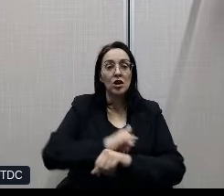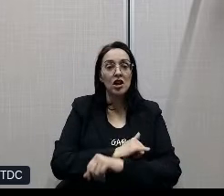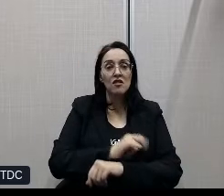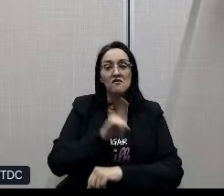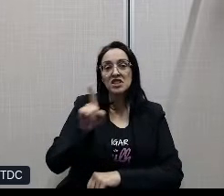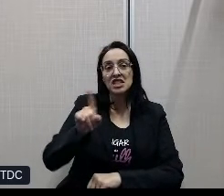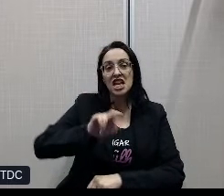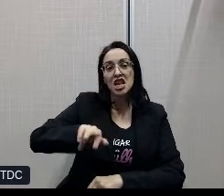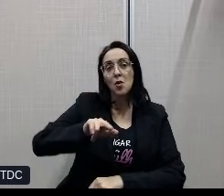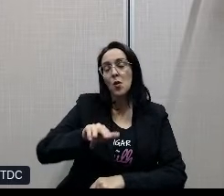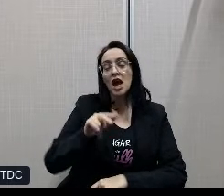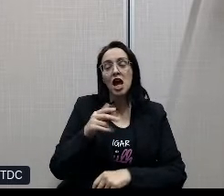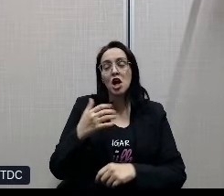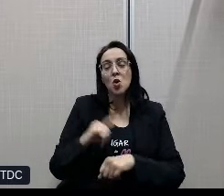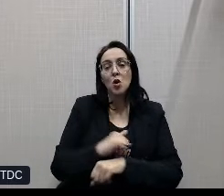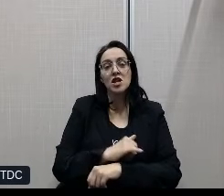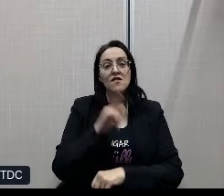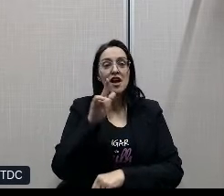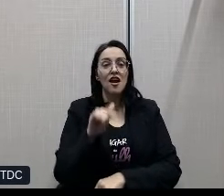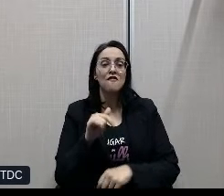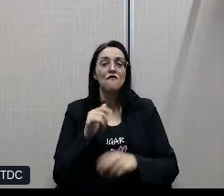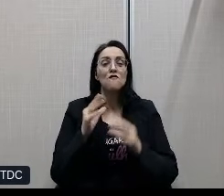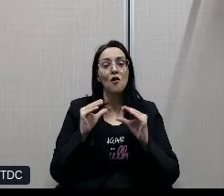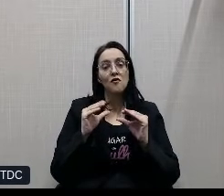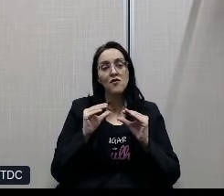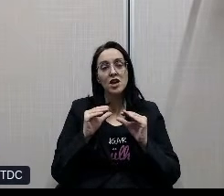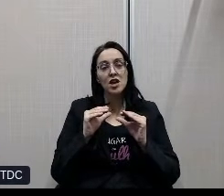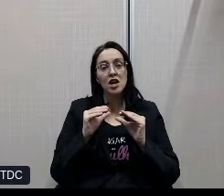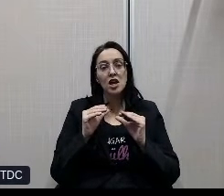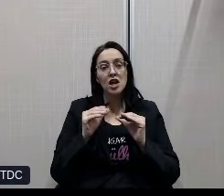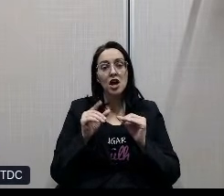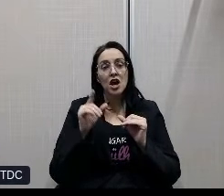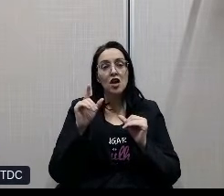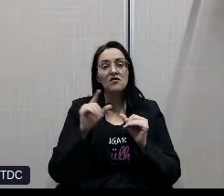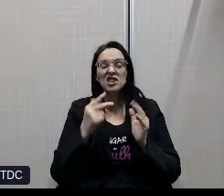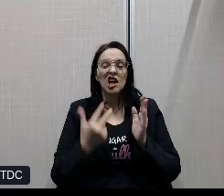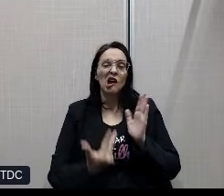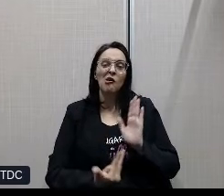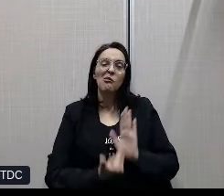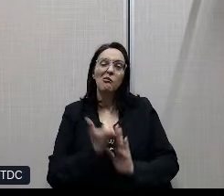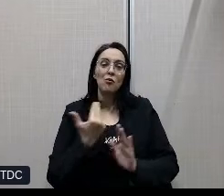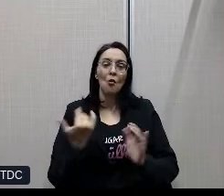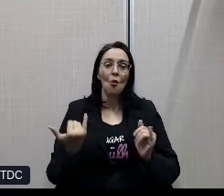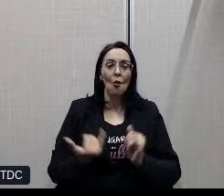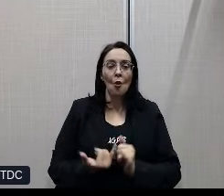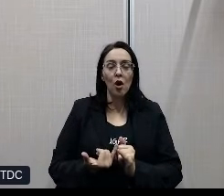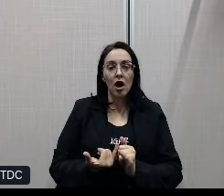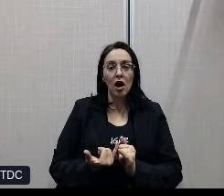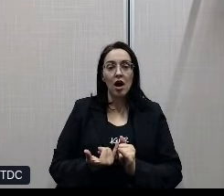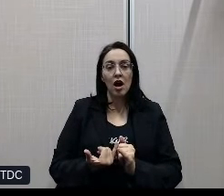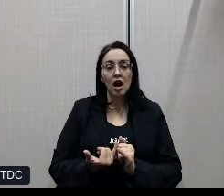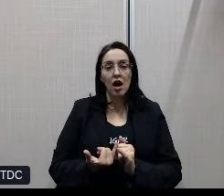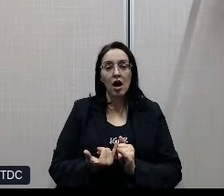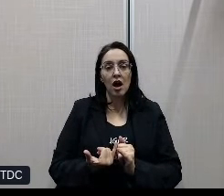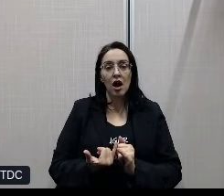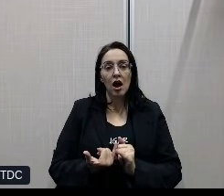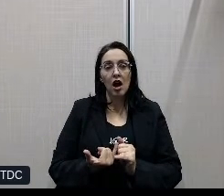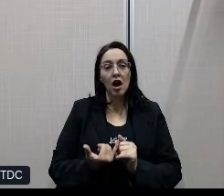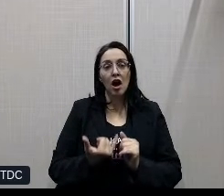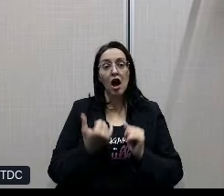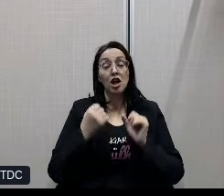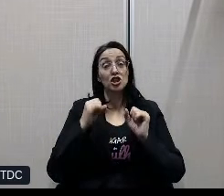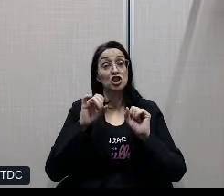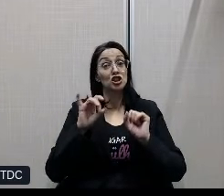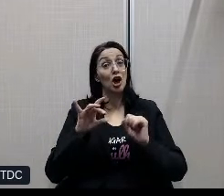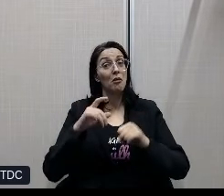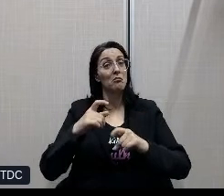é fofinha. Por que você não faz uma redução de estômago? Gente, redução de estômago pode ser indicada por um médico.